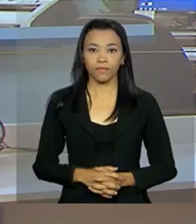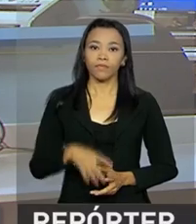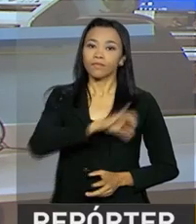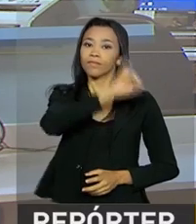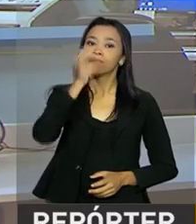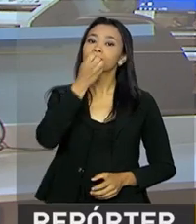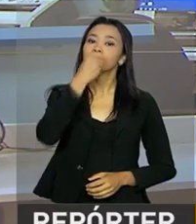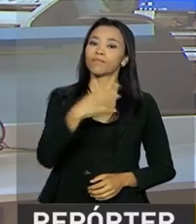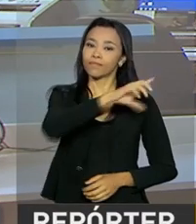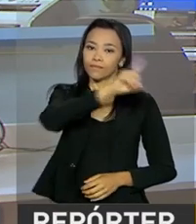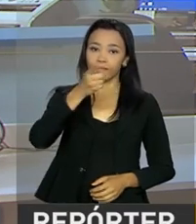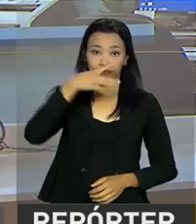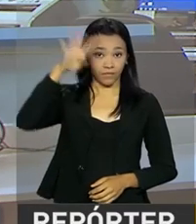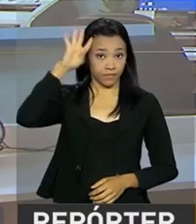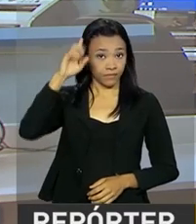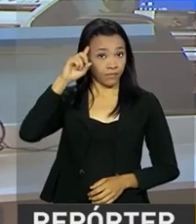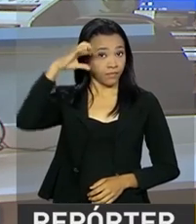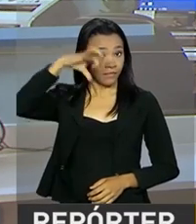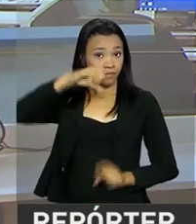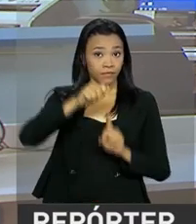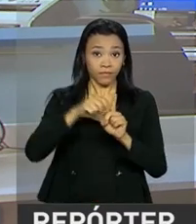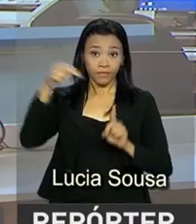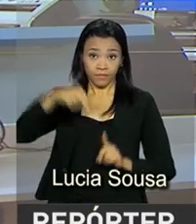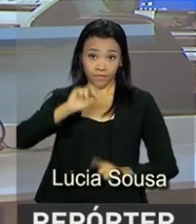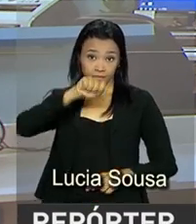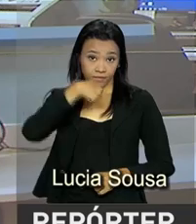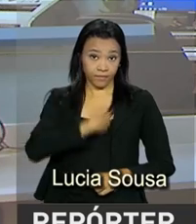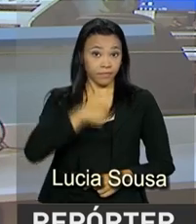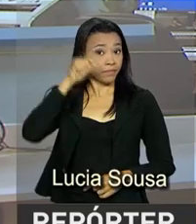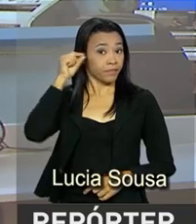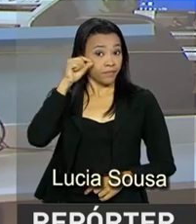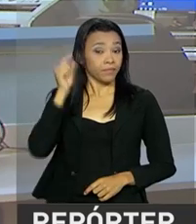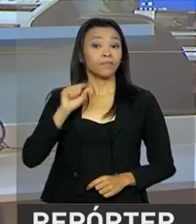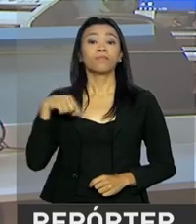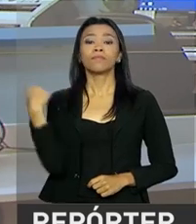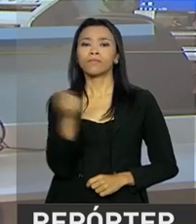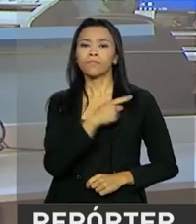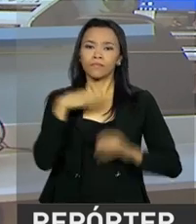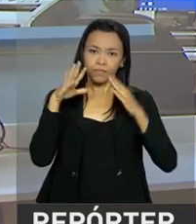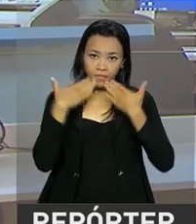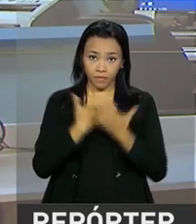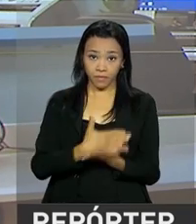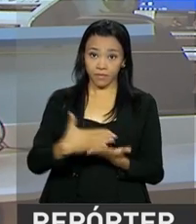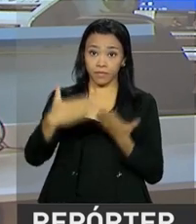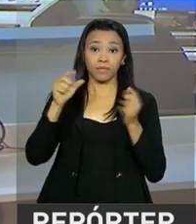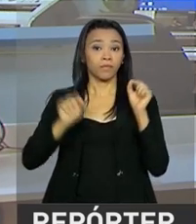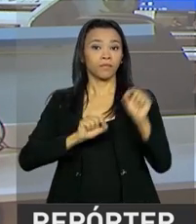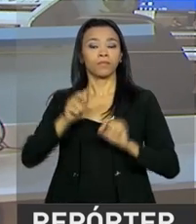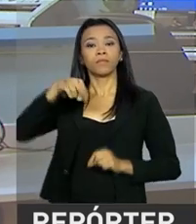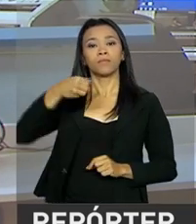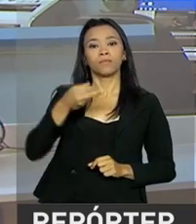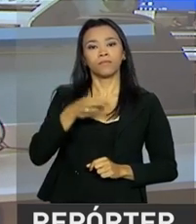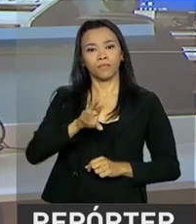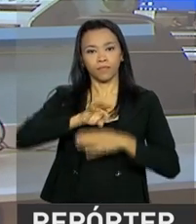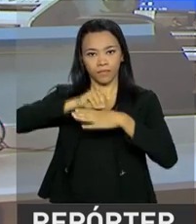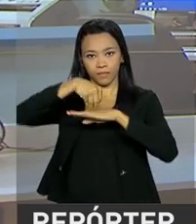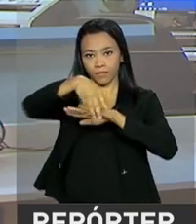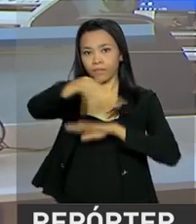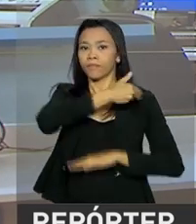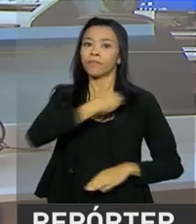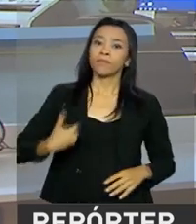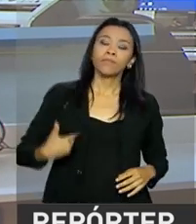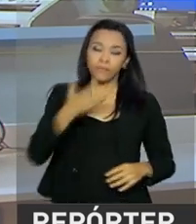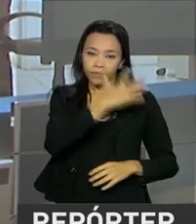Olá, bom dia. Quarta-feira, 9 de novembro. Eu sou Leandro Alarcon e o repórter NBR começa agora com as notícias do